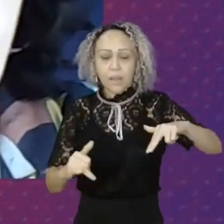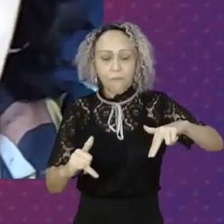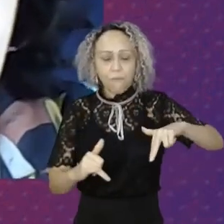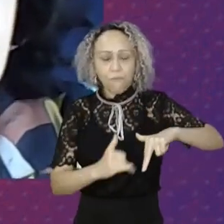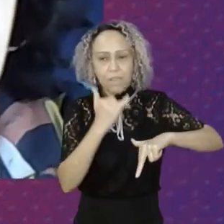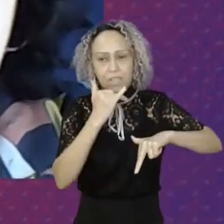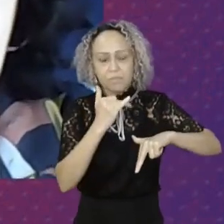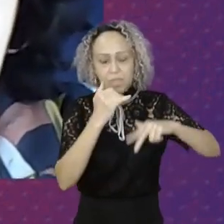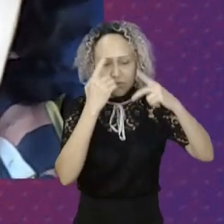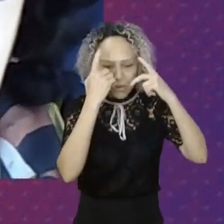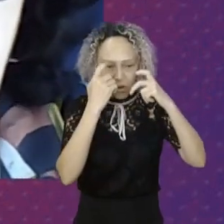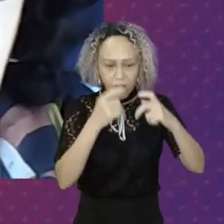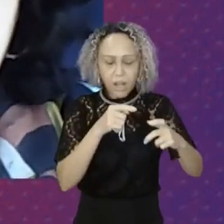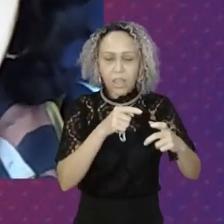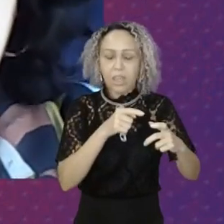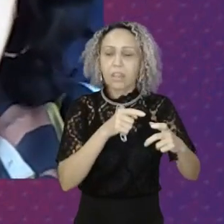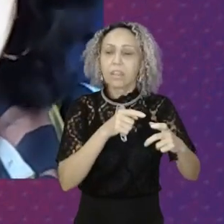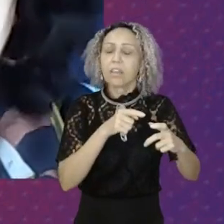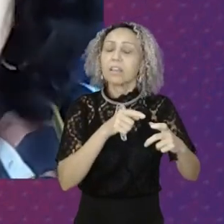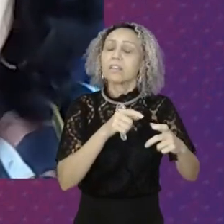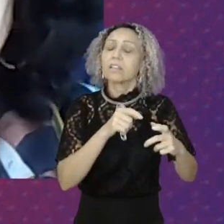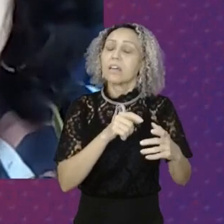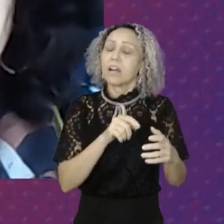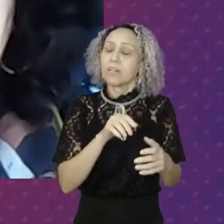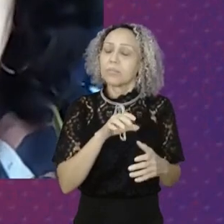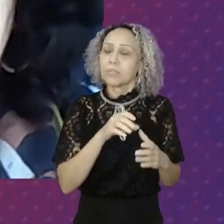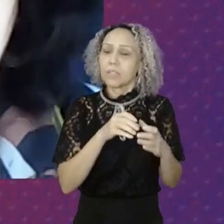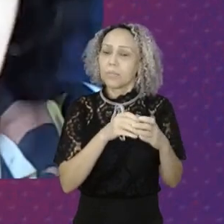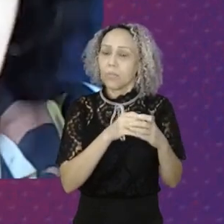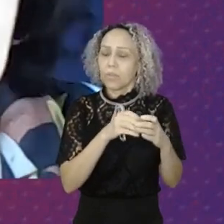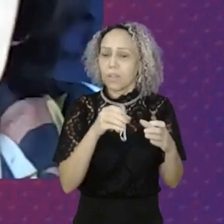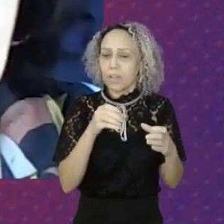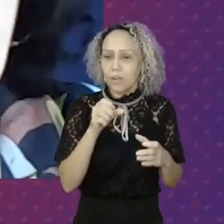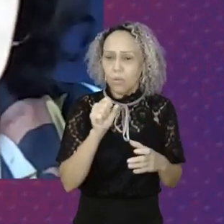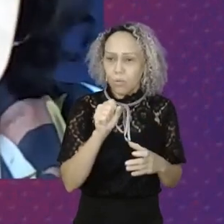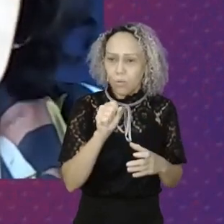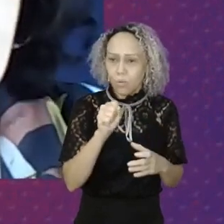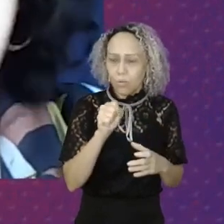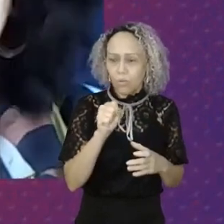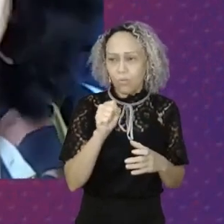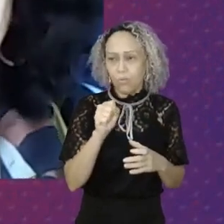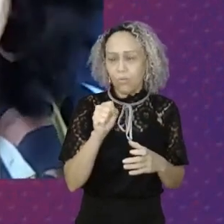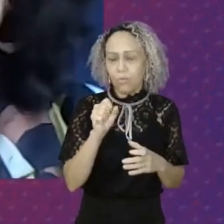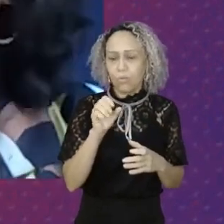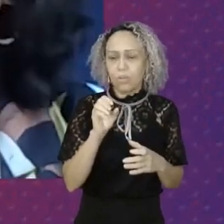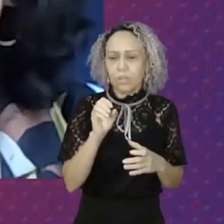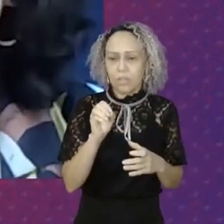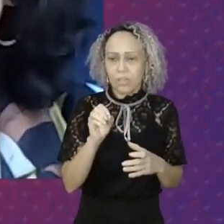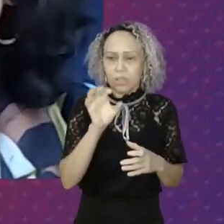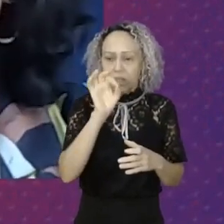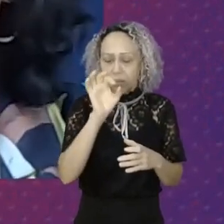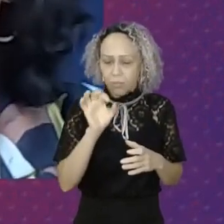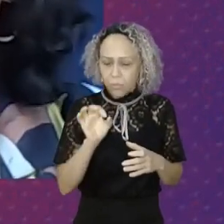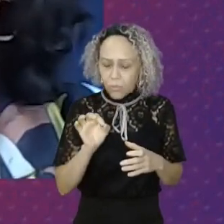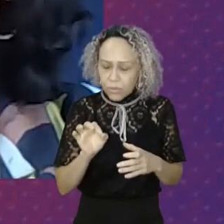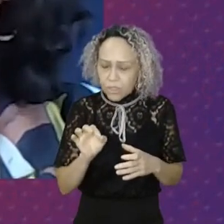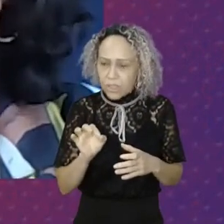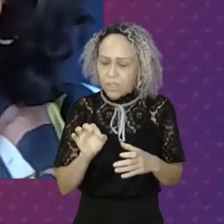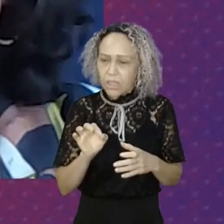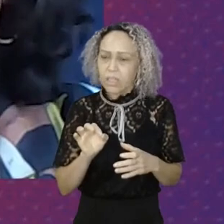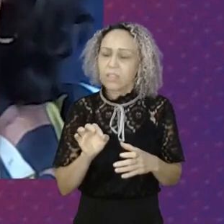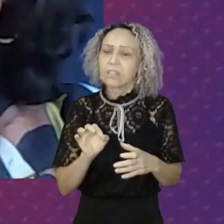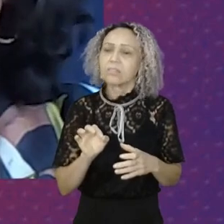garantir que 8% da mão de obra para mulheres se destine